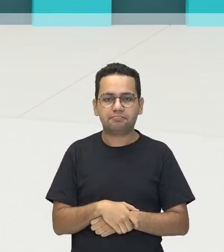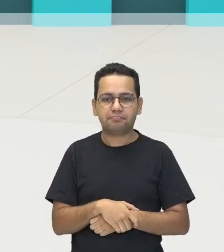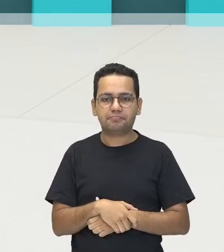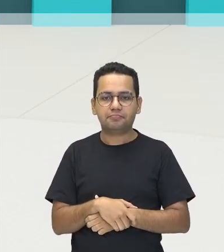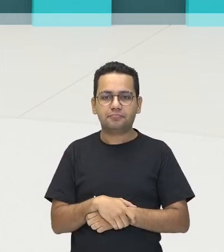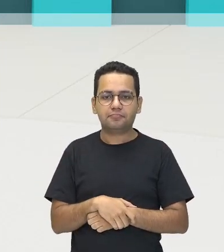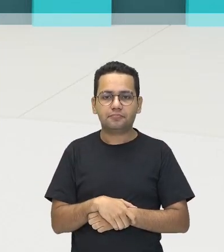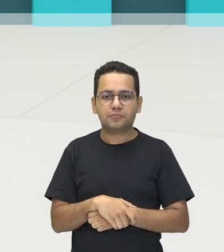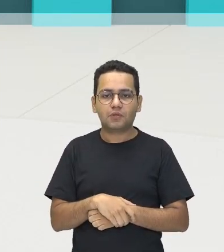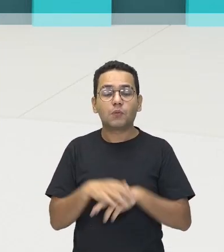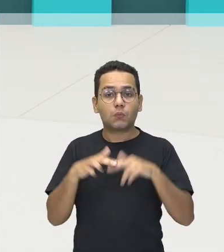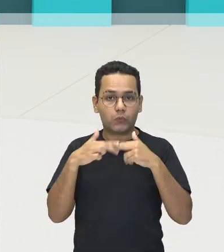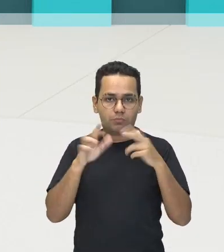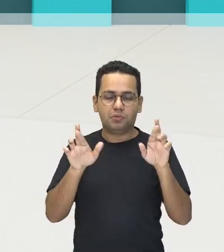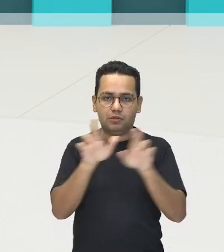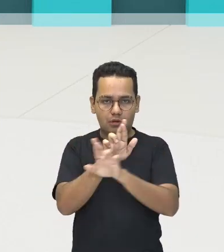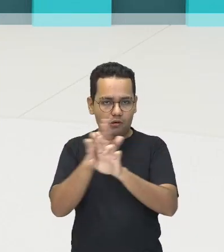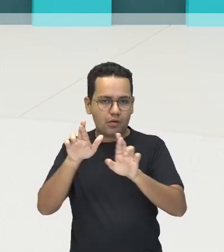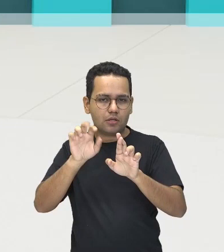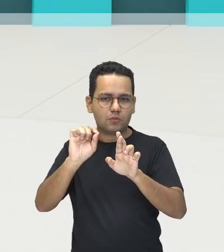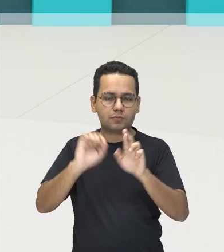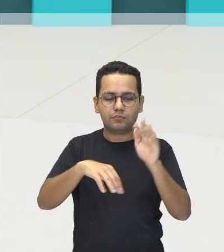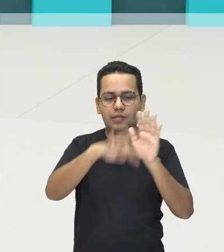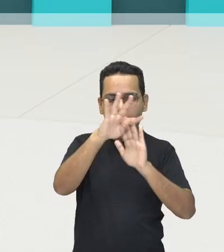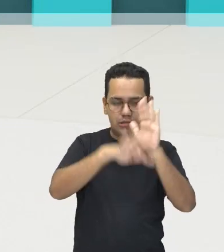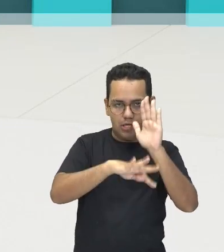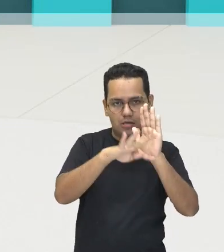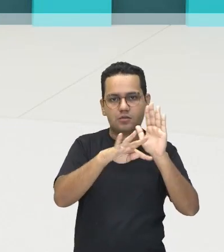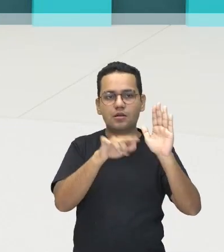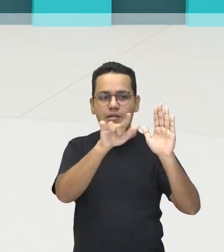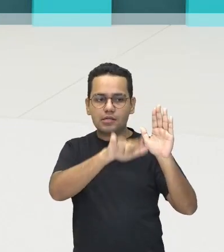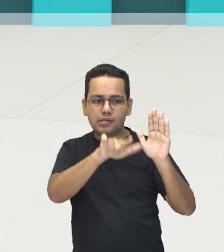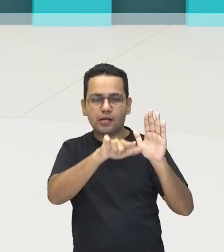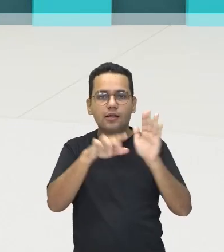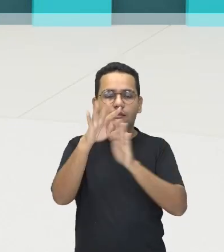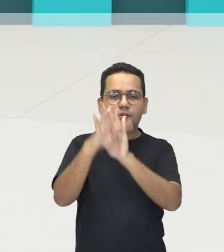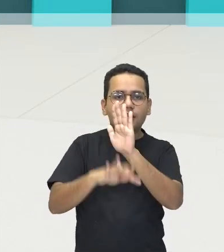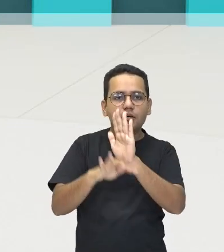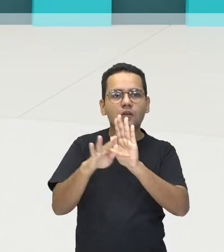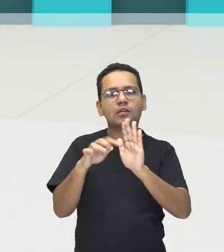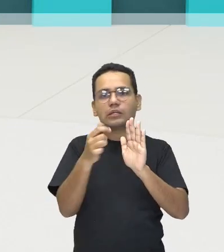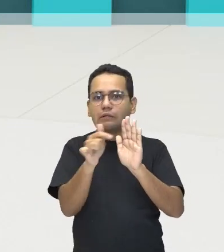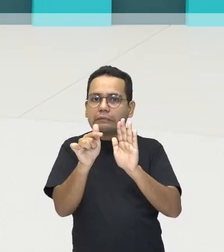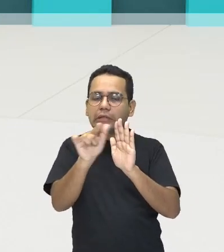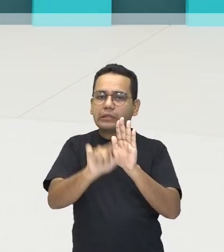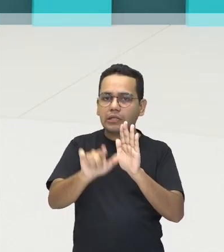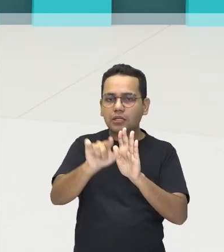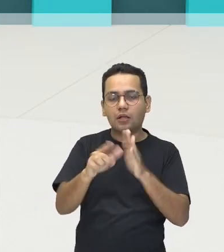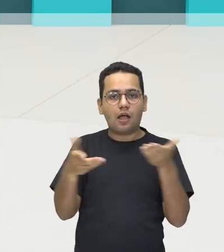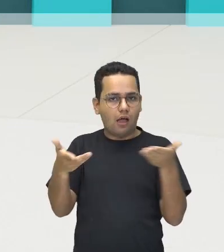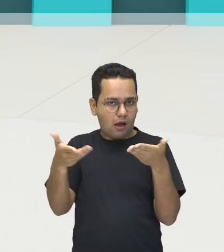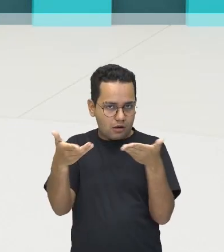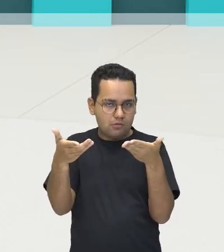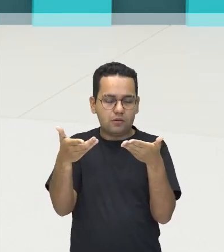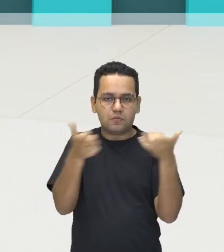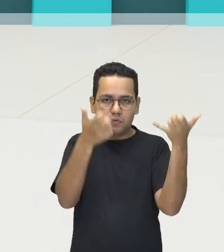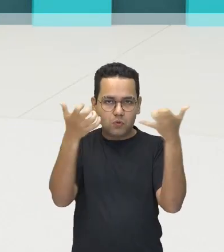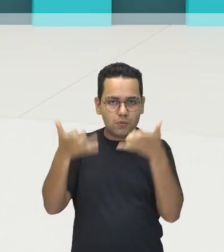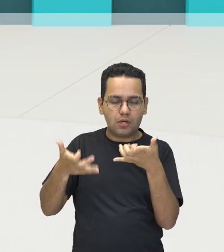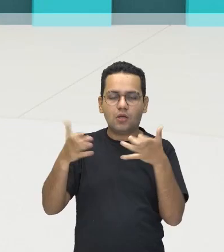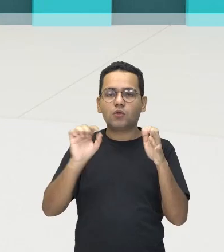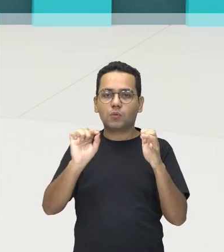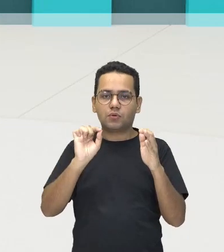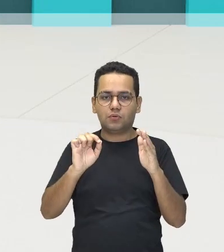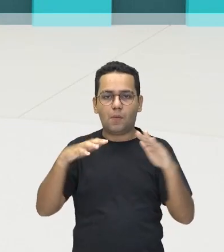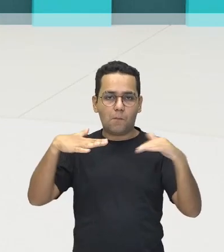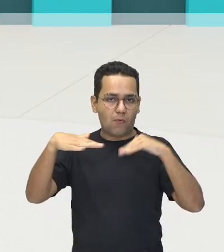fazendo uma relação aí de textos literários, textos não literários, então agora nós vamos ver as escolas literárias.